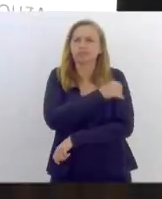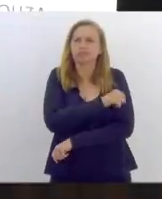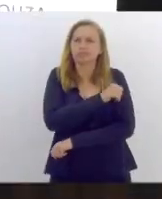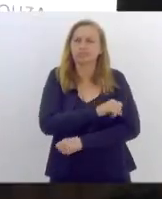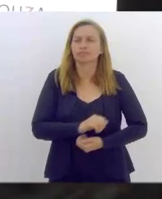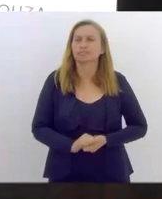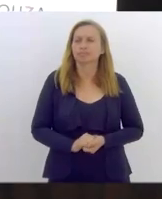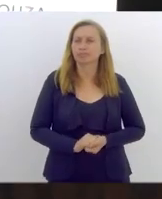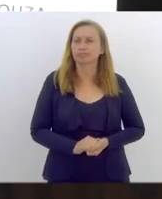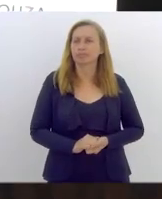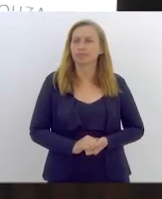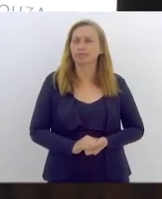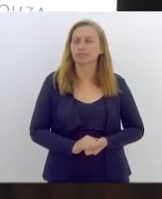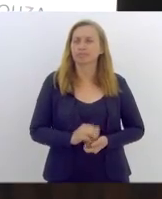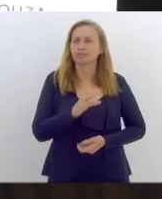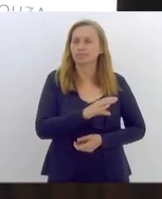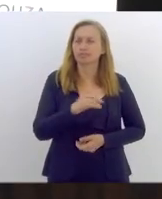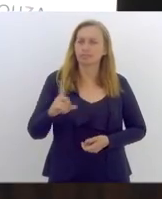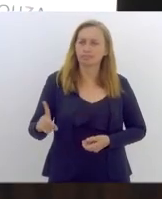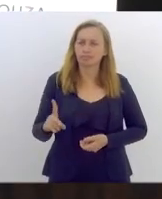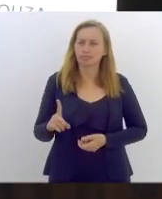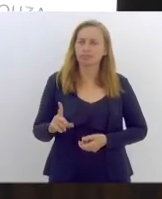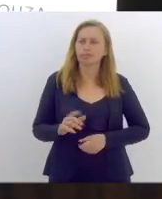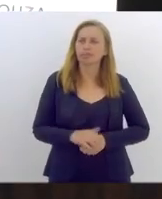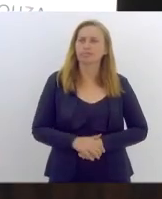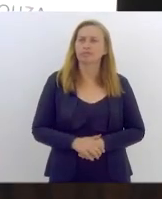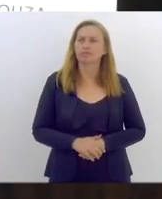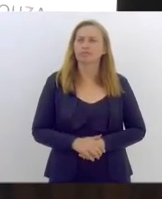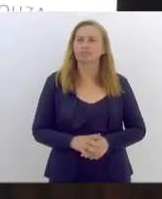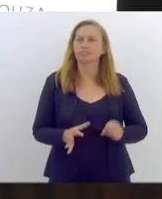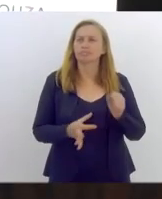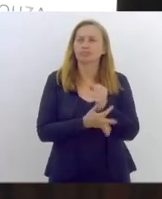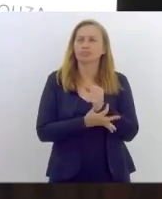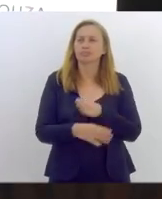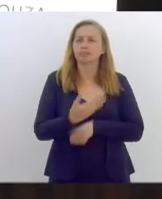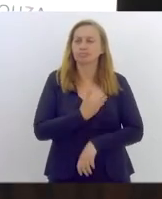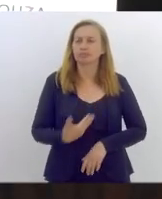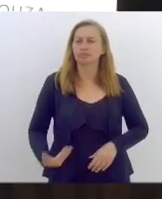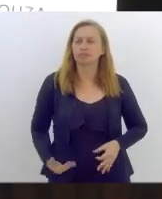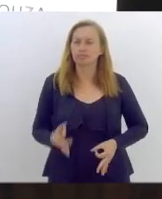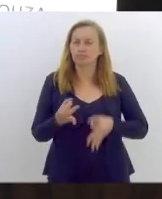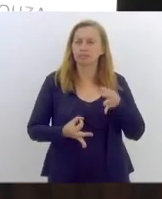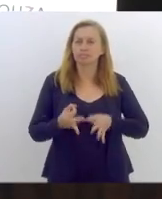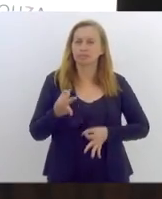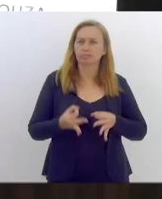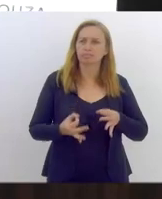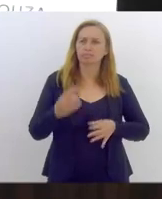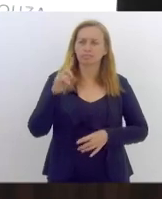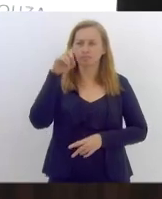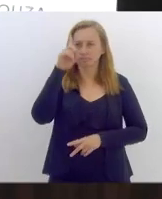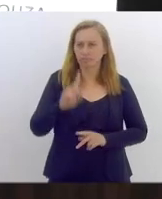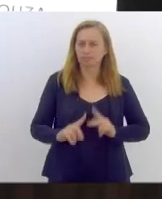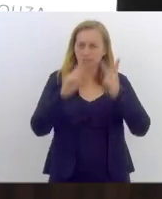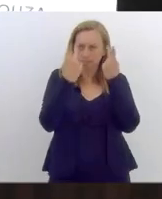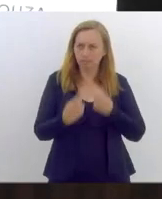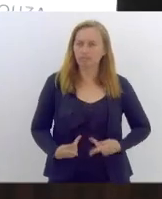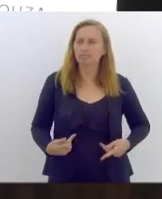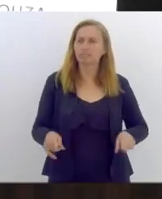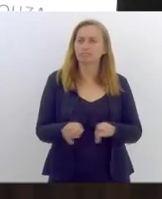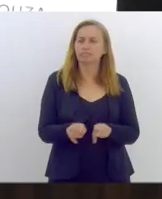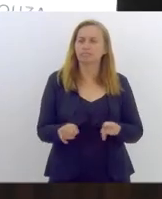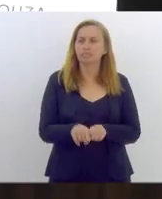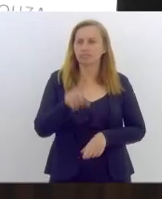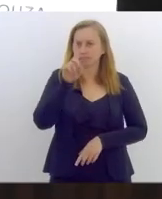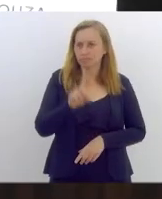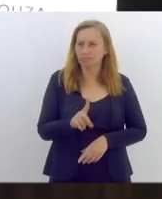e, posteriormente, como coordenadora setorial de Segurança Pública, Justiça e Direitos Humanos. É também